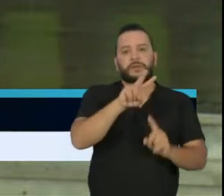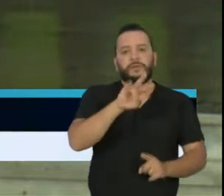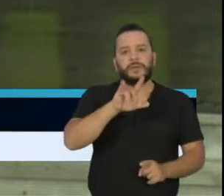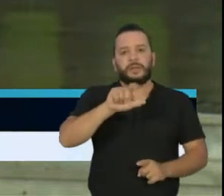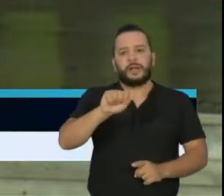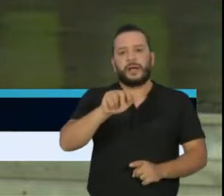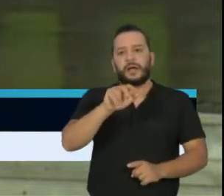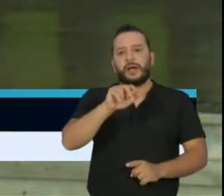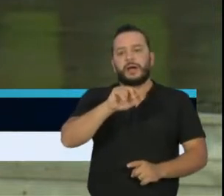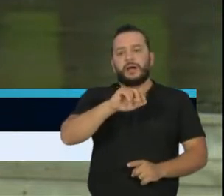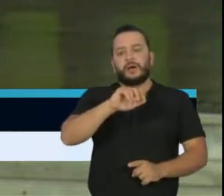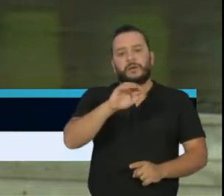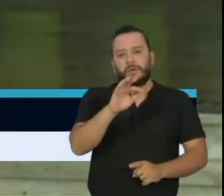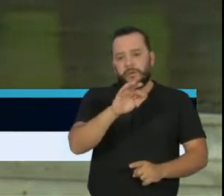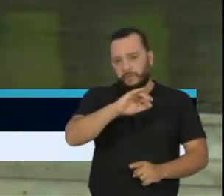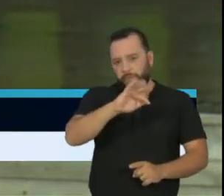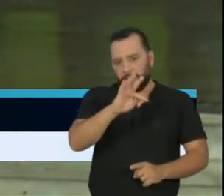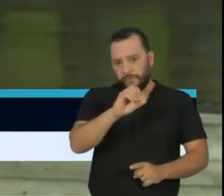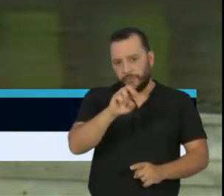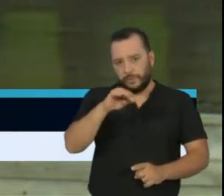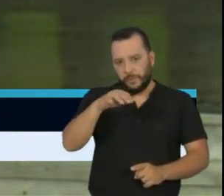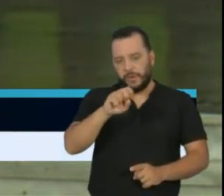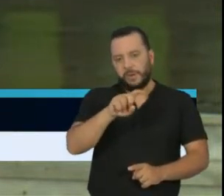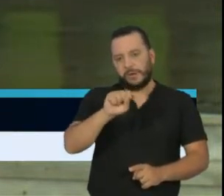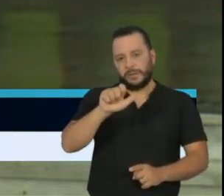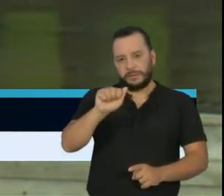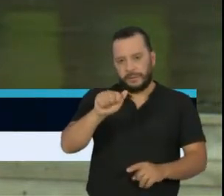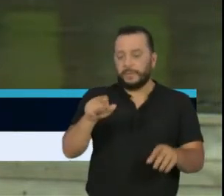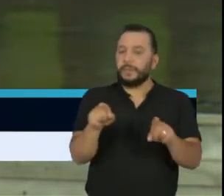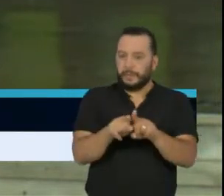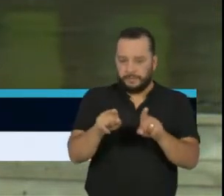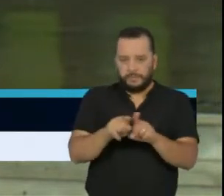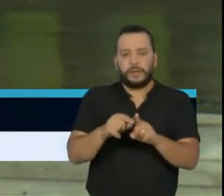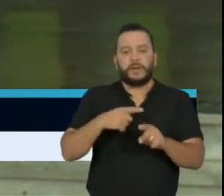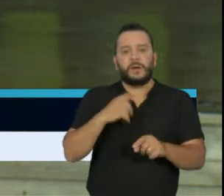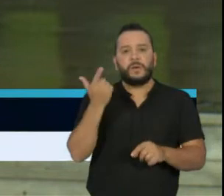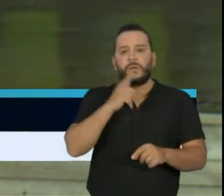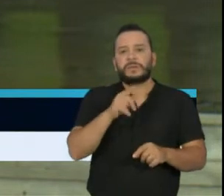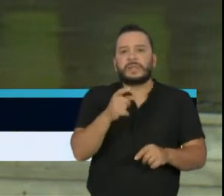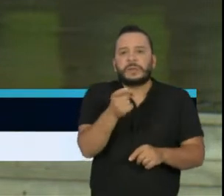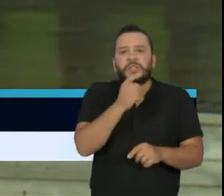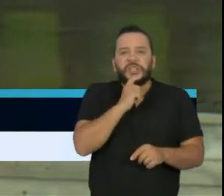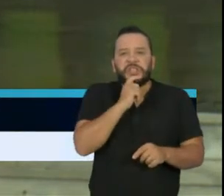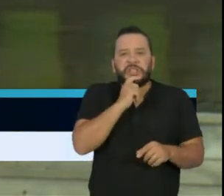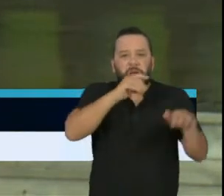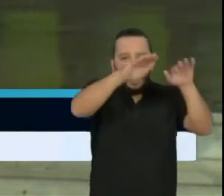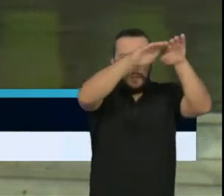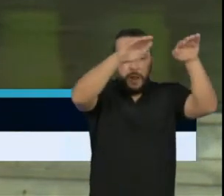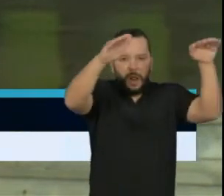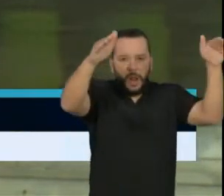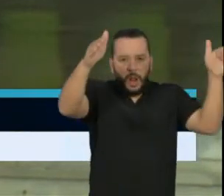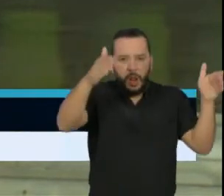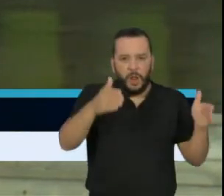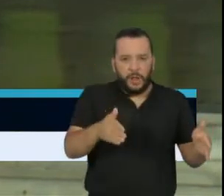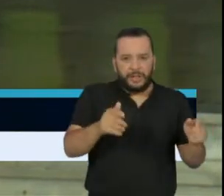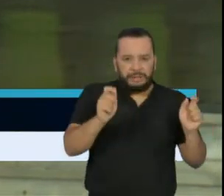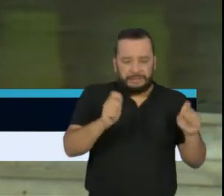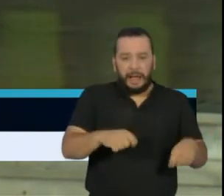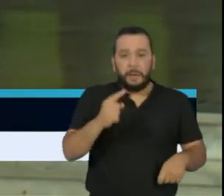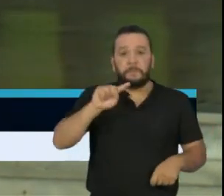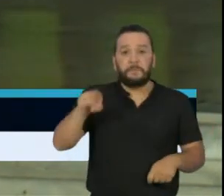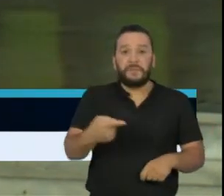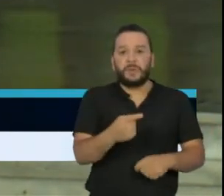que podem guardar até 1.000 corpos aguardando o sepultamento. Em parceria com o governo do Estado de